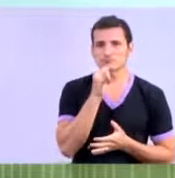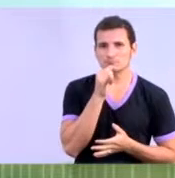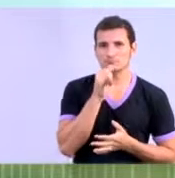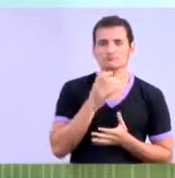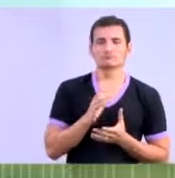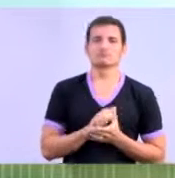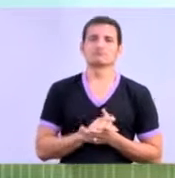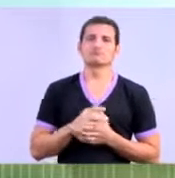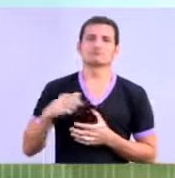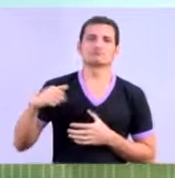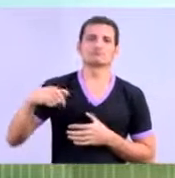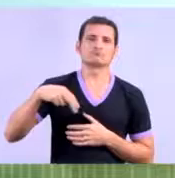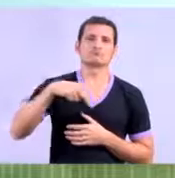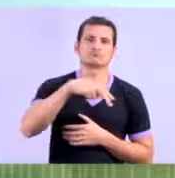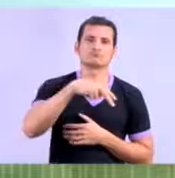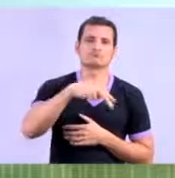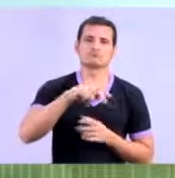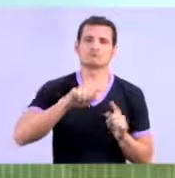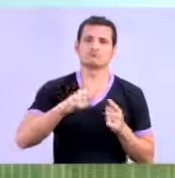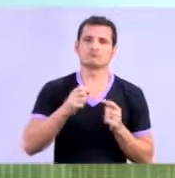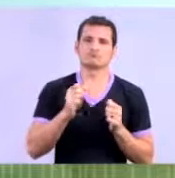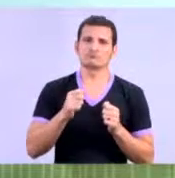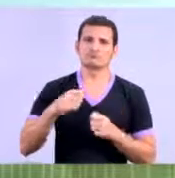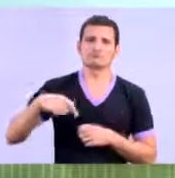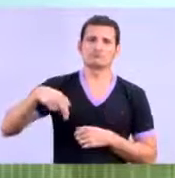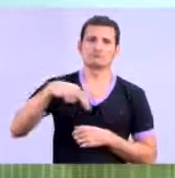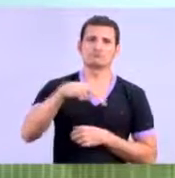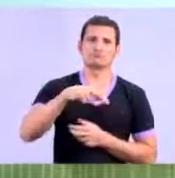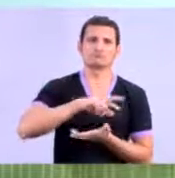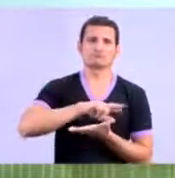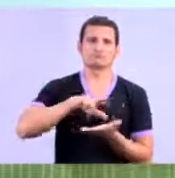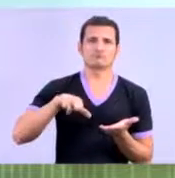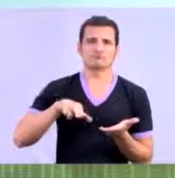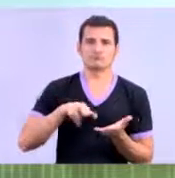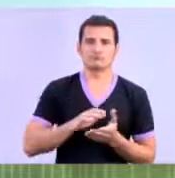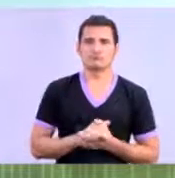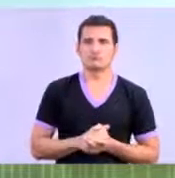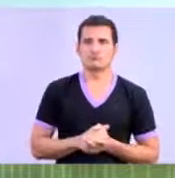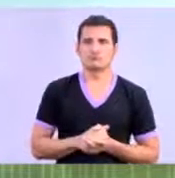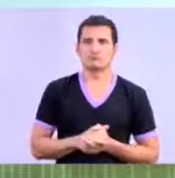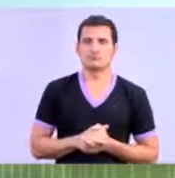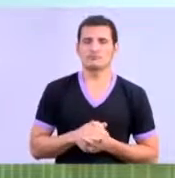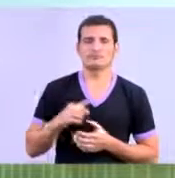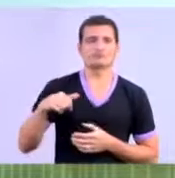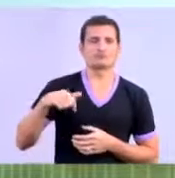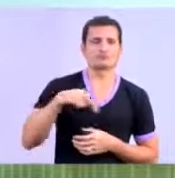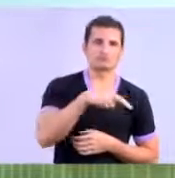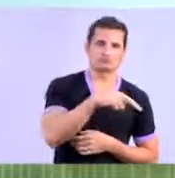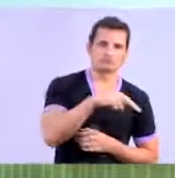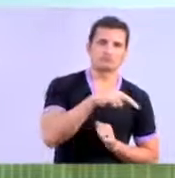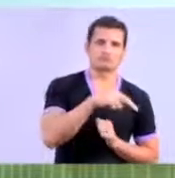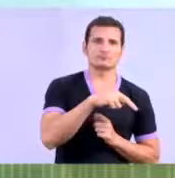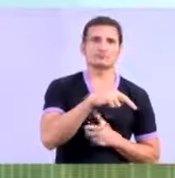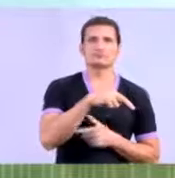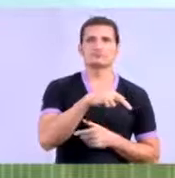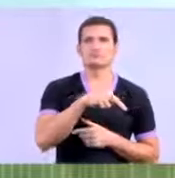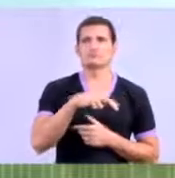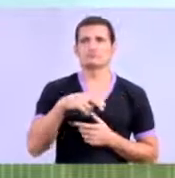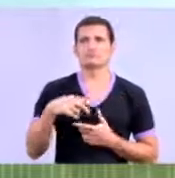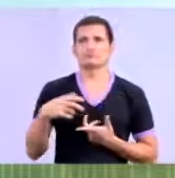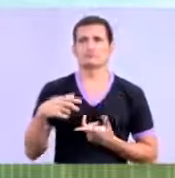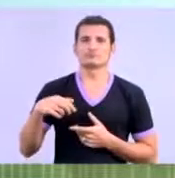andar. Mas eu posso andar de várias maneiras diferentes. Eu posso andar apenas para frente, eu posso andar para frente a uma